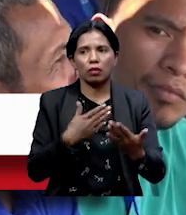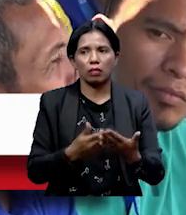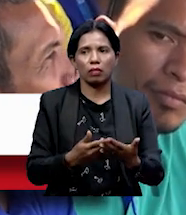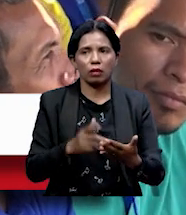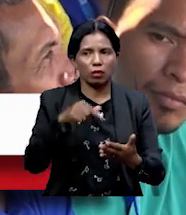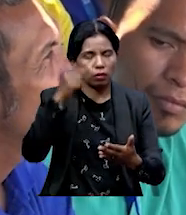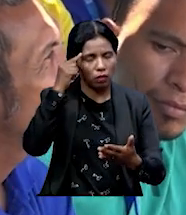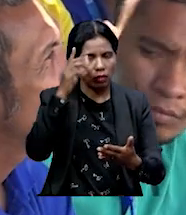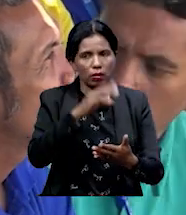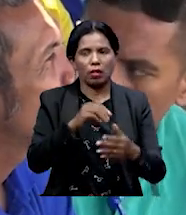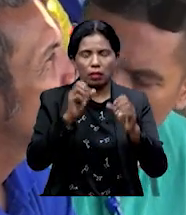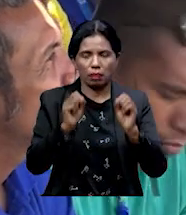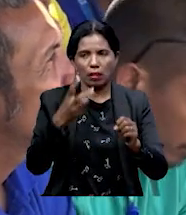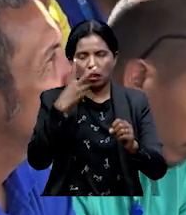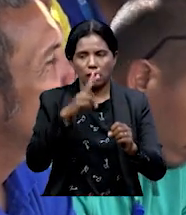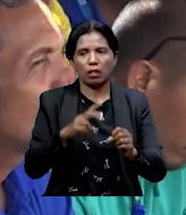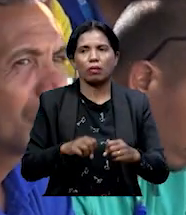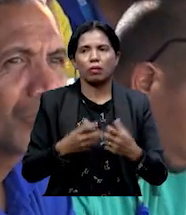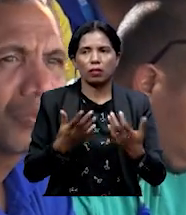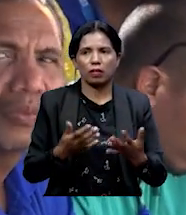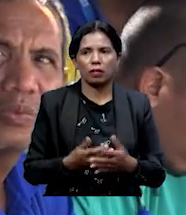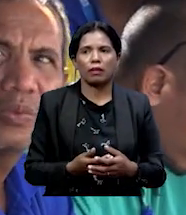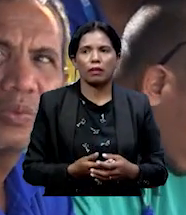governo, o governo ser bela reto aqui, né? Para esta bela